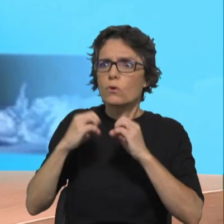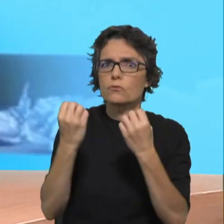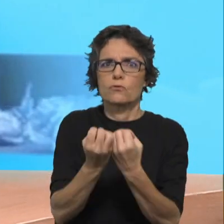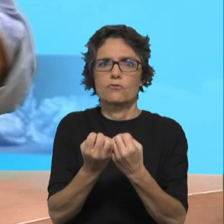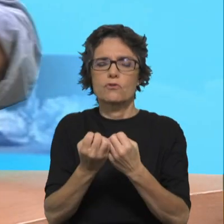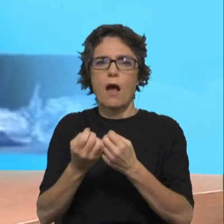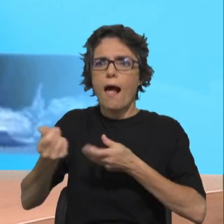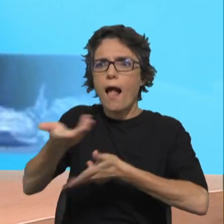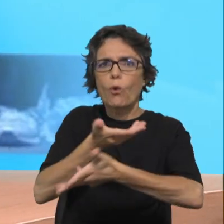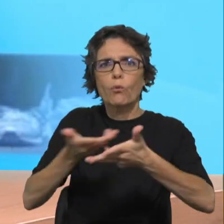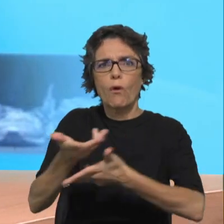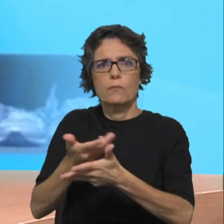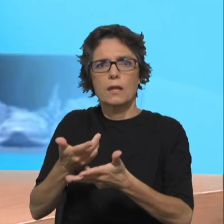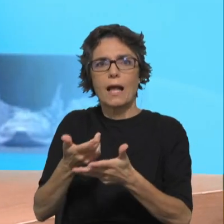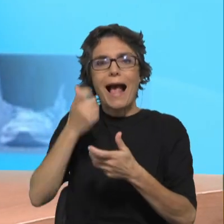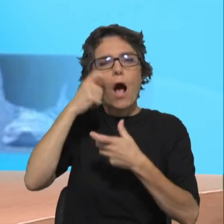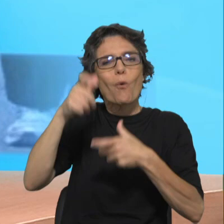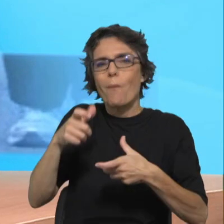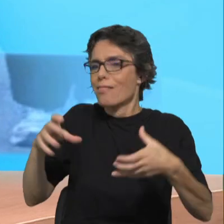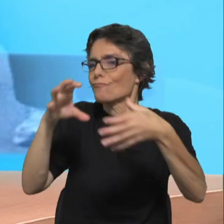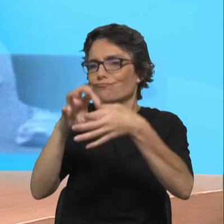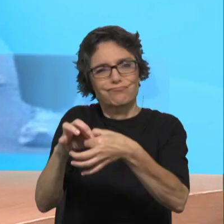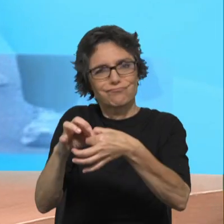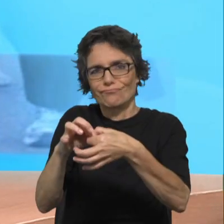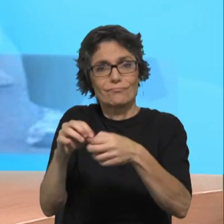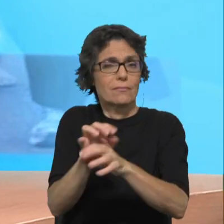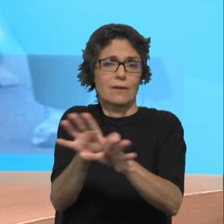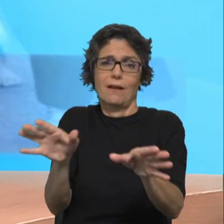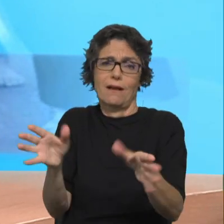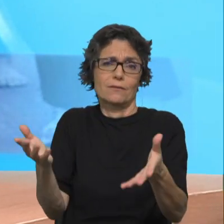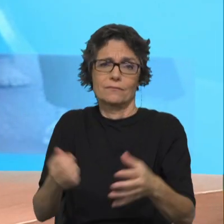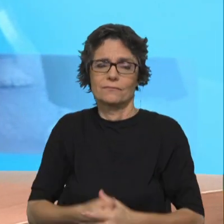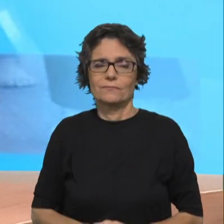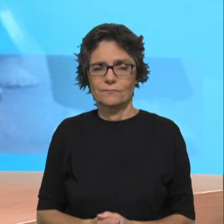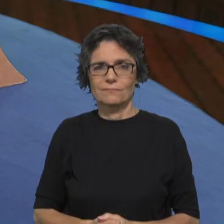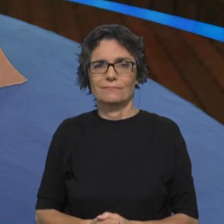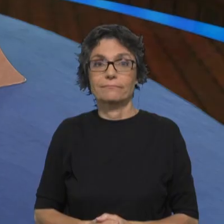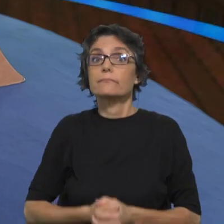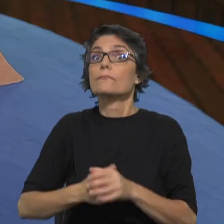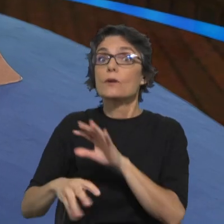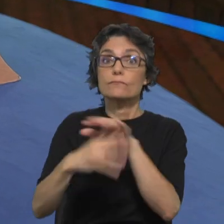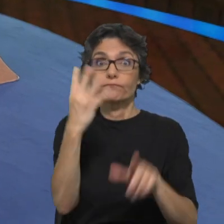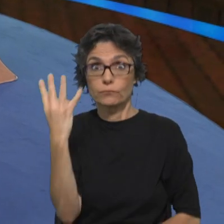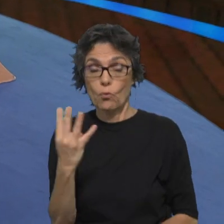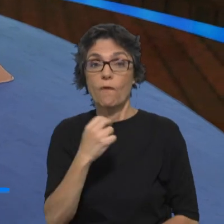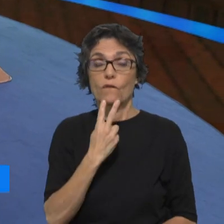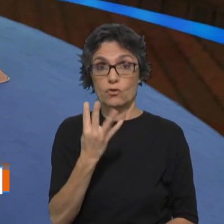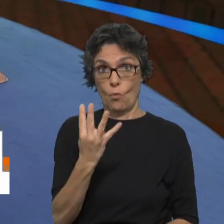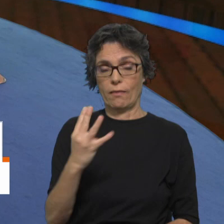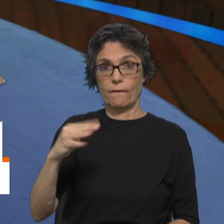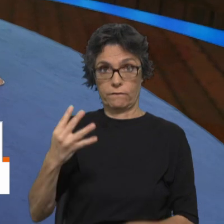a económica, em todo o caso a humana, não é? Tão importante. Bem, 4 vozes se distinguem logo